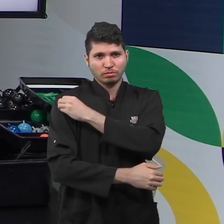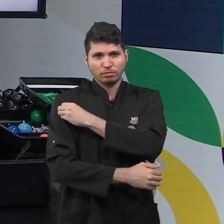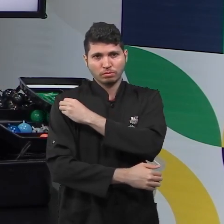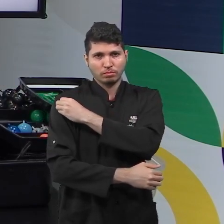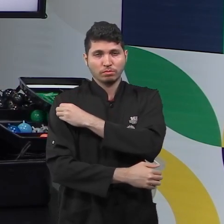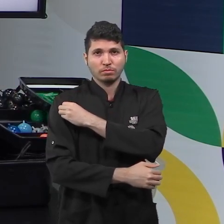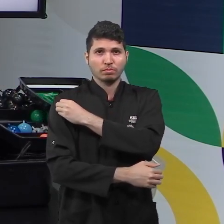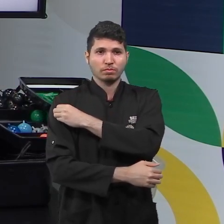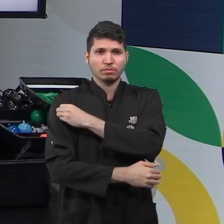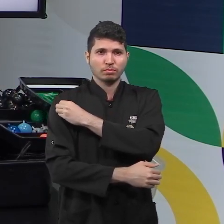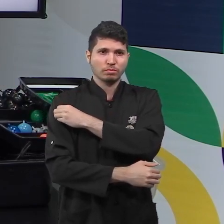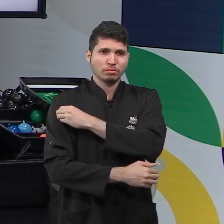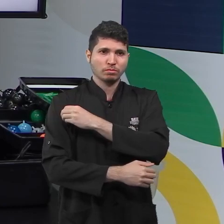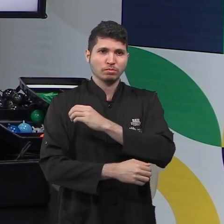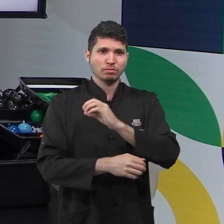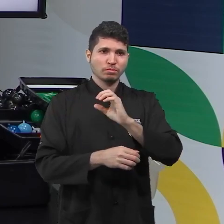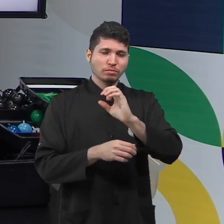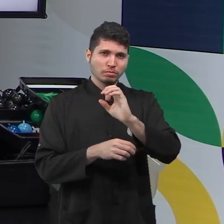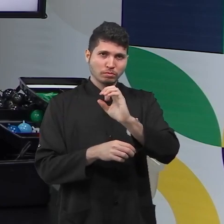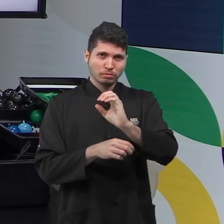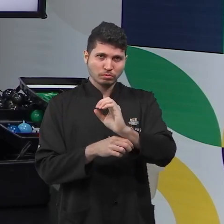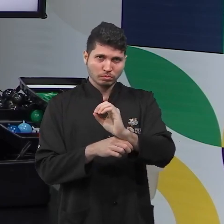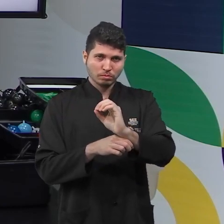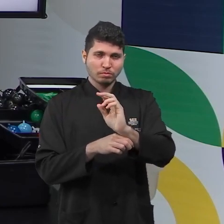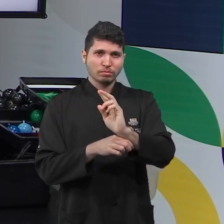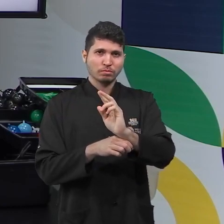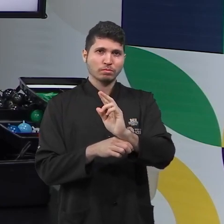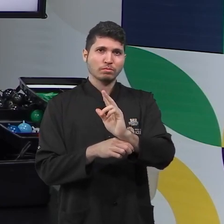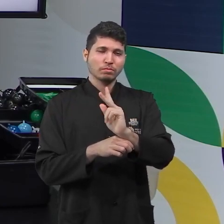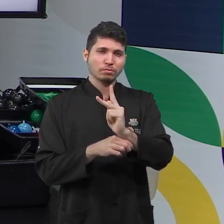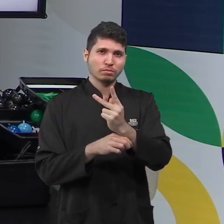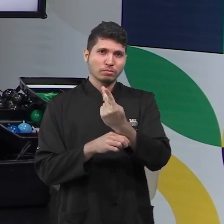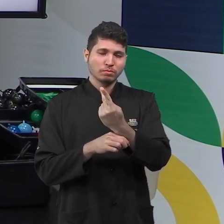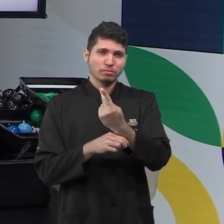o oxigênio,